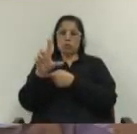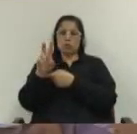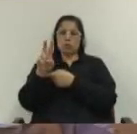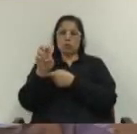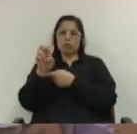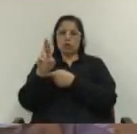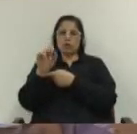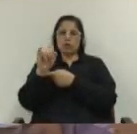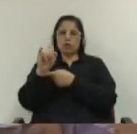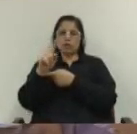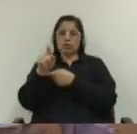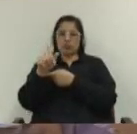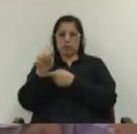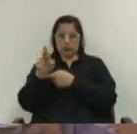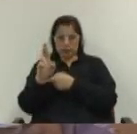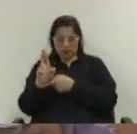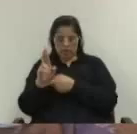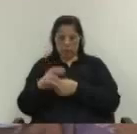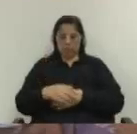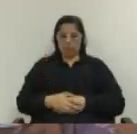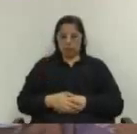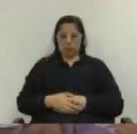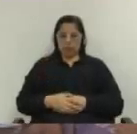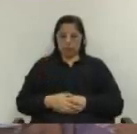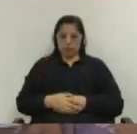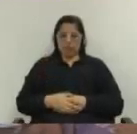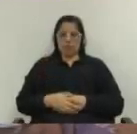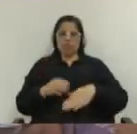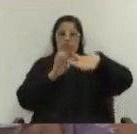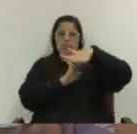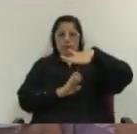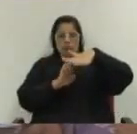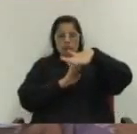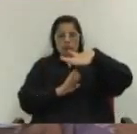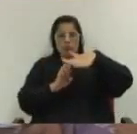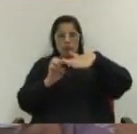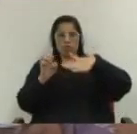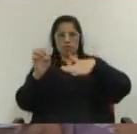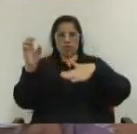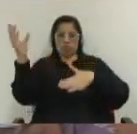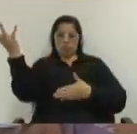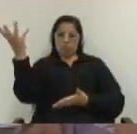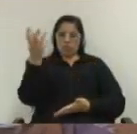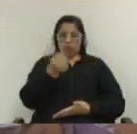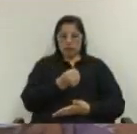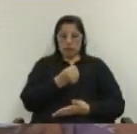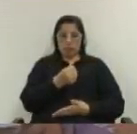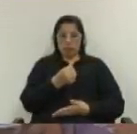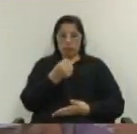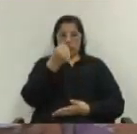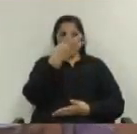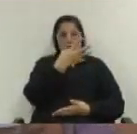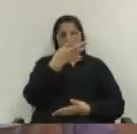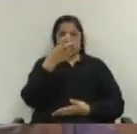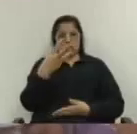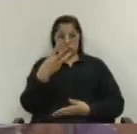pouco mais de 50% do valor contratado, tendo este entregue pouco mais de 25% do contrato.